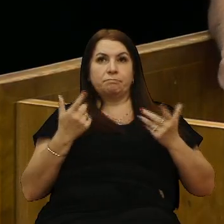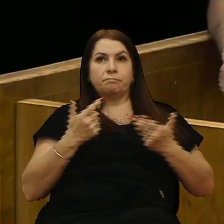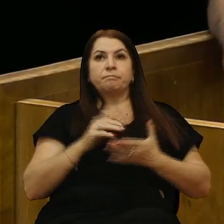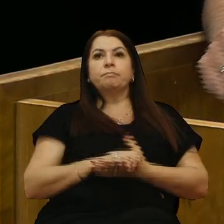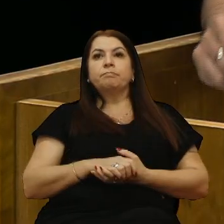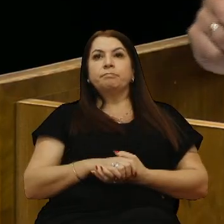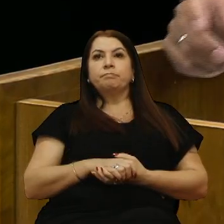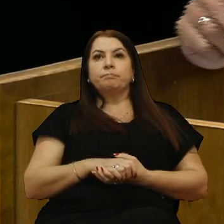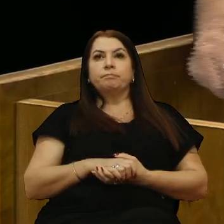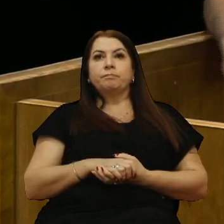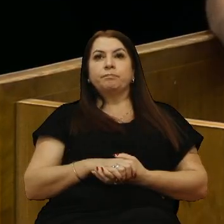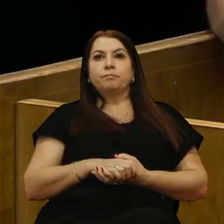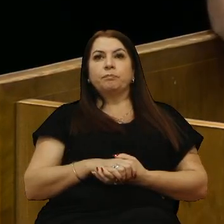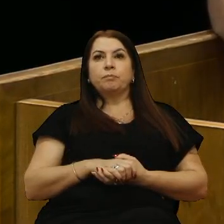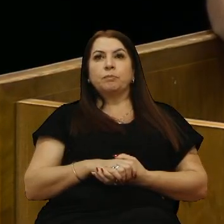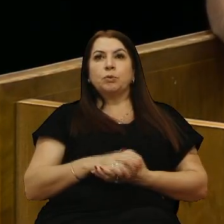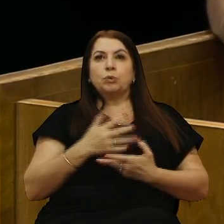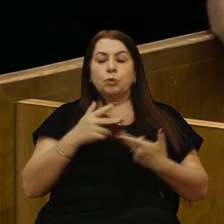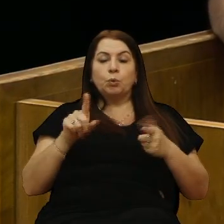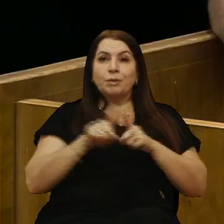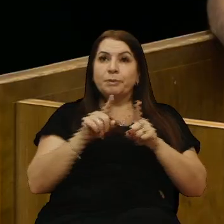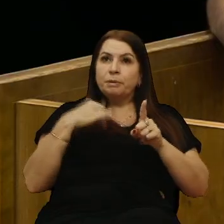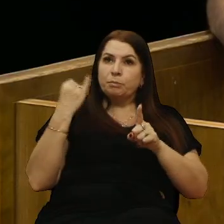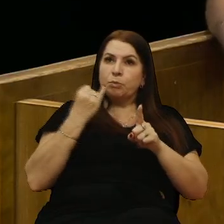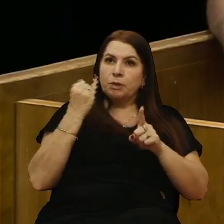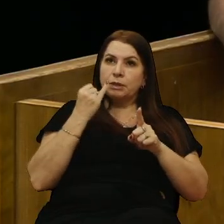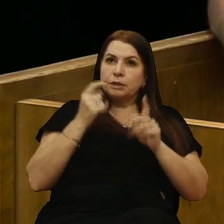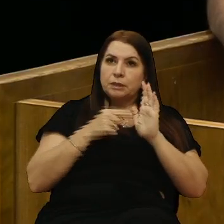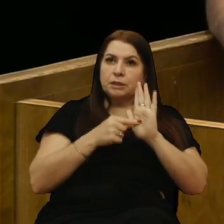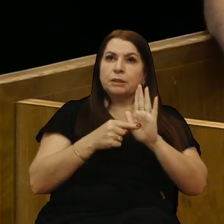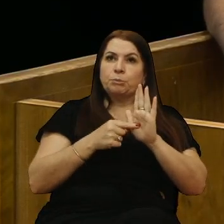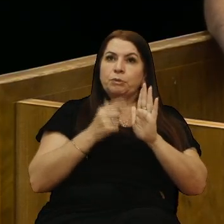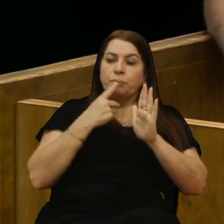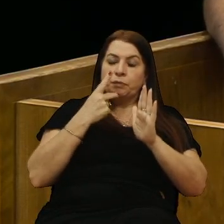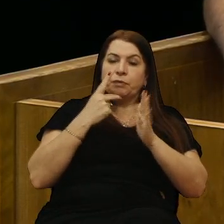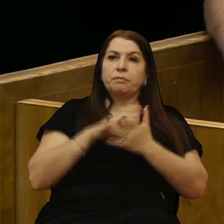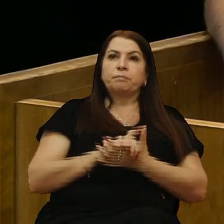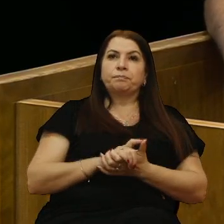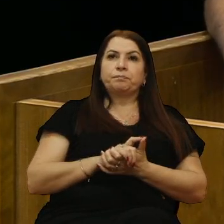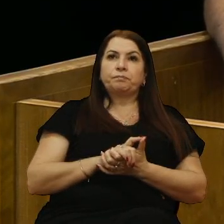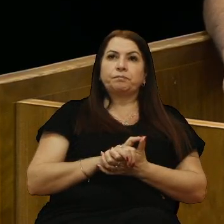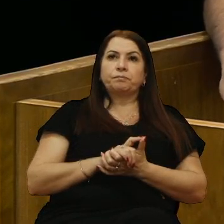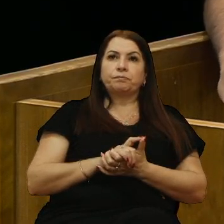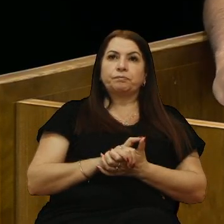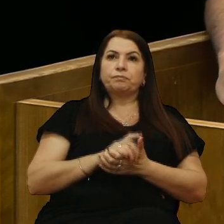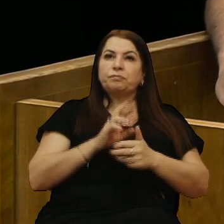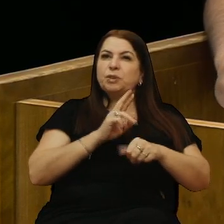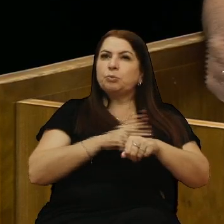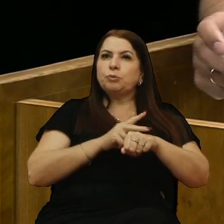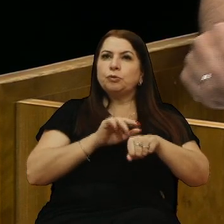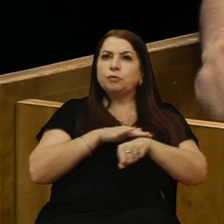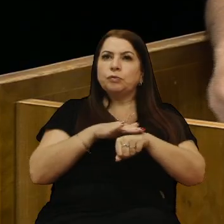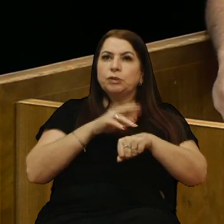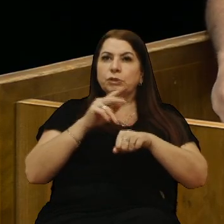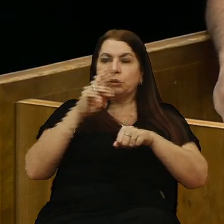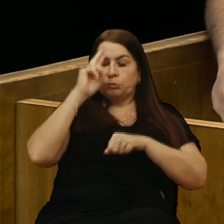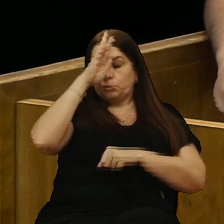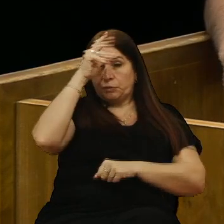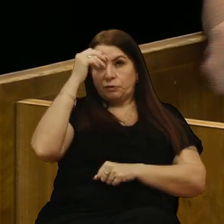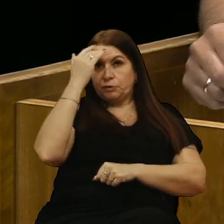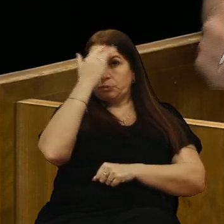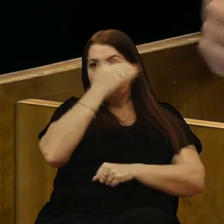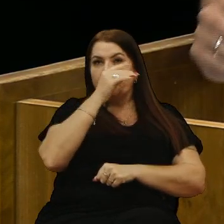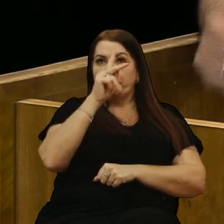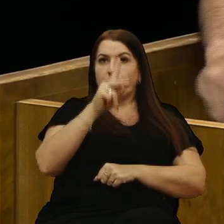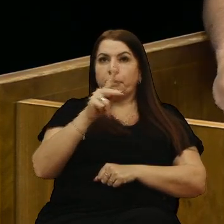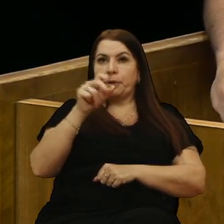Então, outra questão fundamental que está vindo na sequência, e comentava hoje, de meio-dia, falei com o prefeito Adiló, é o PSA,